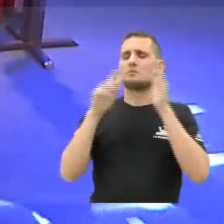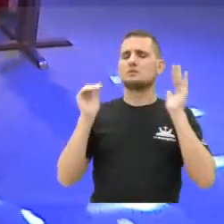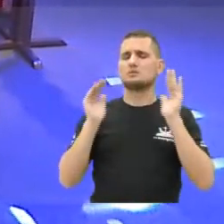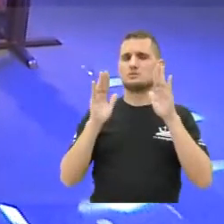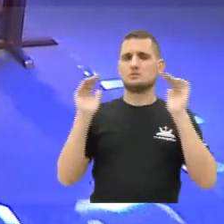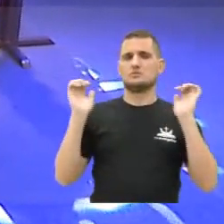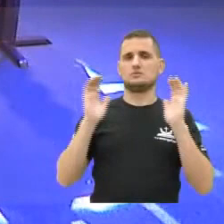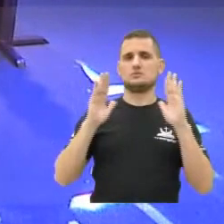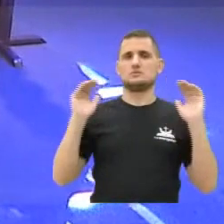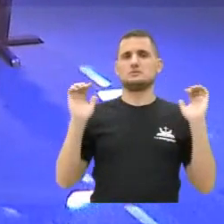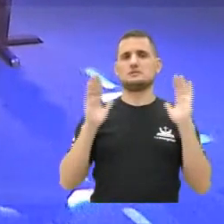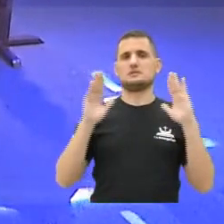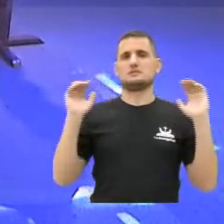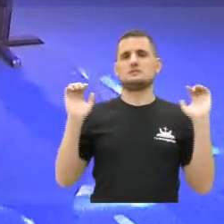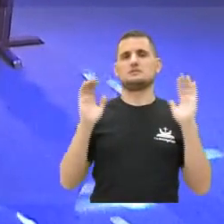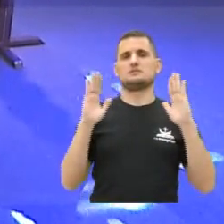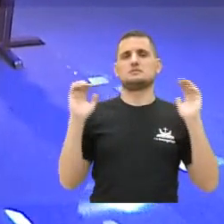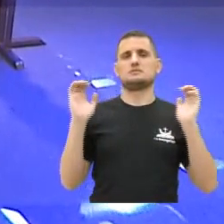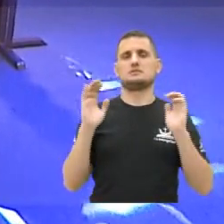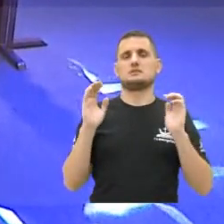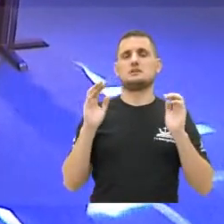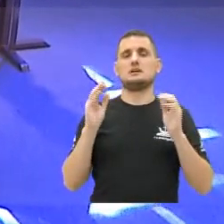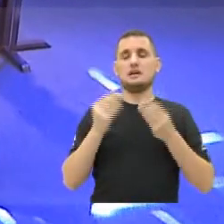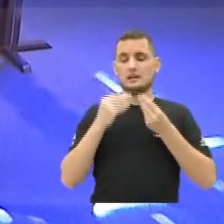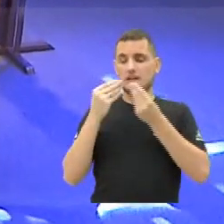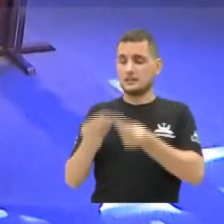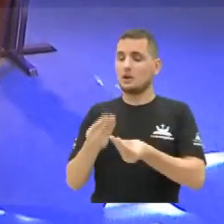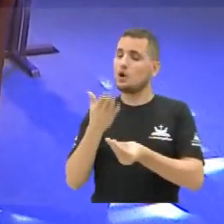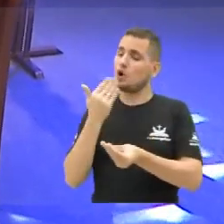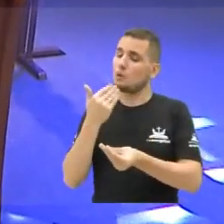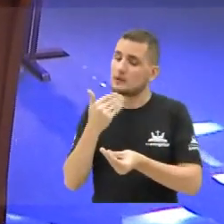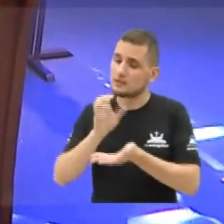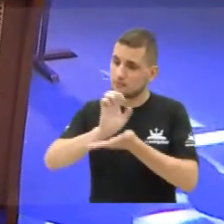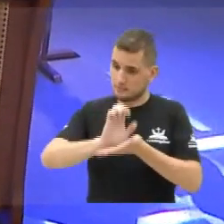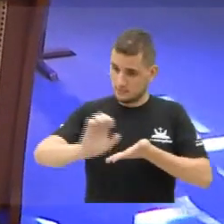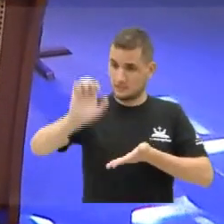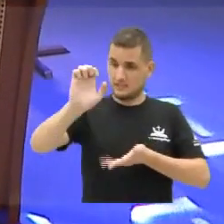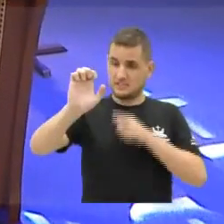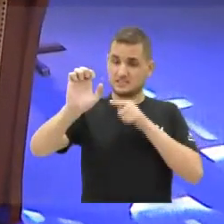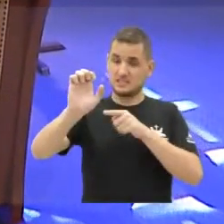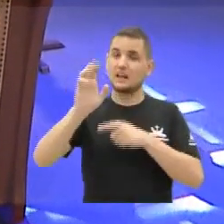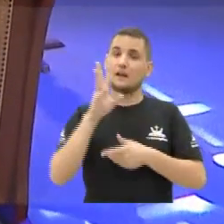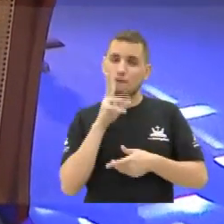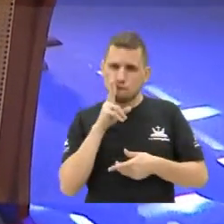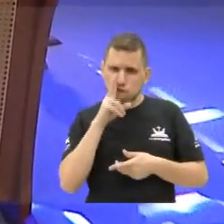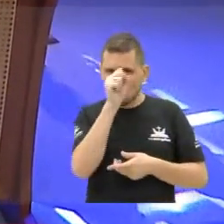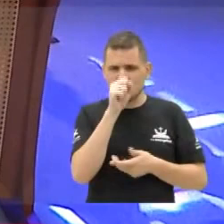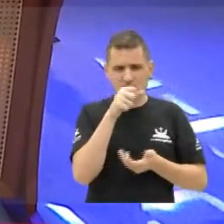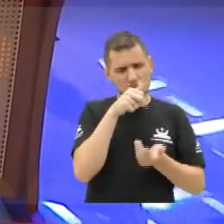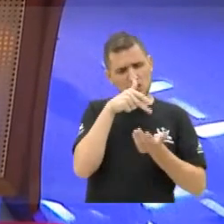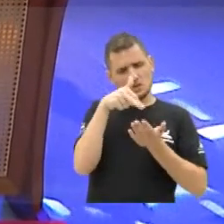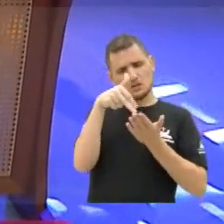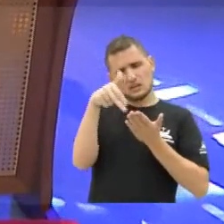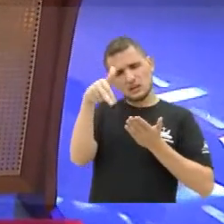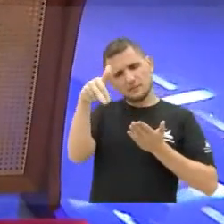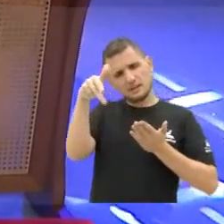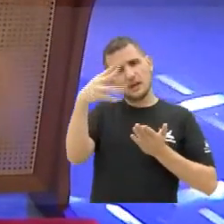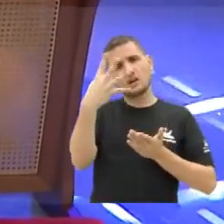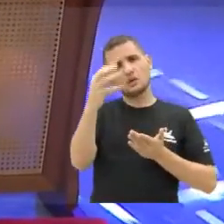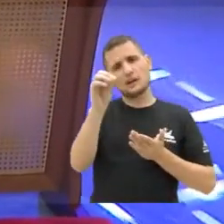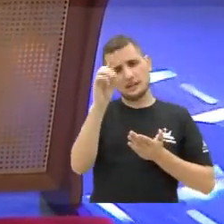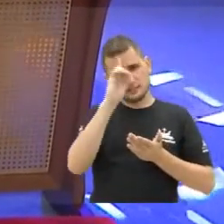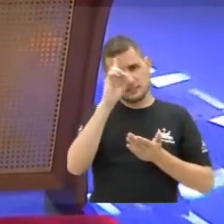que alimentou Elias e ele teve forças para andar 40 dias e 40 noites até